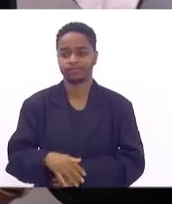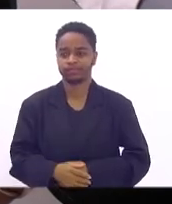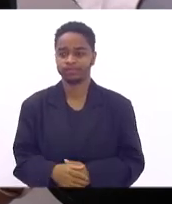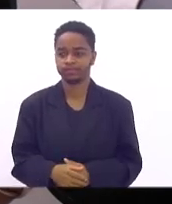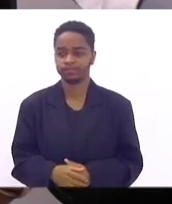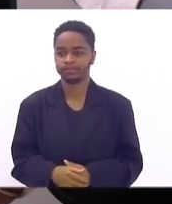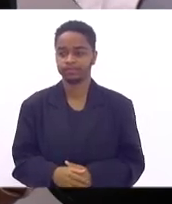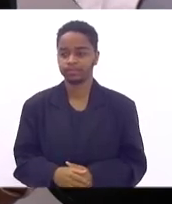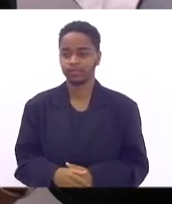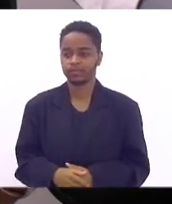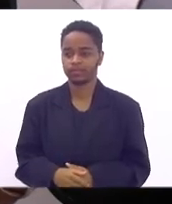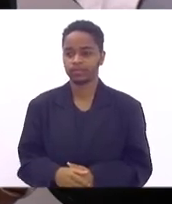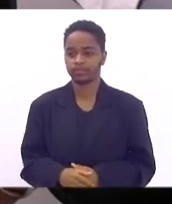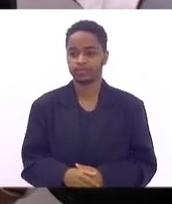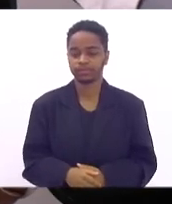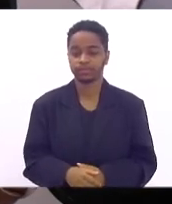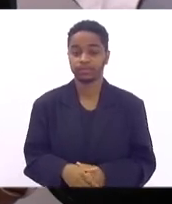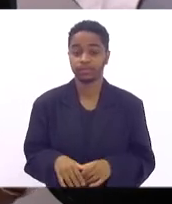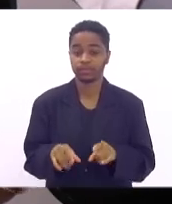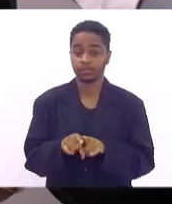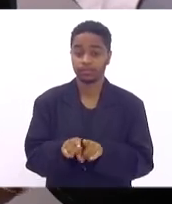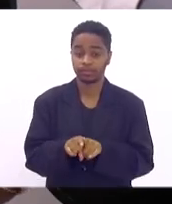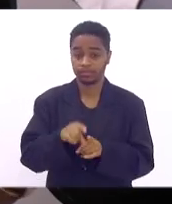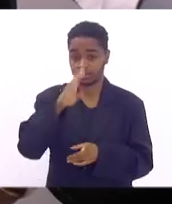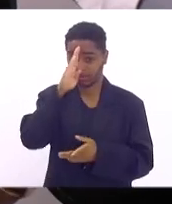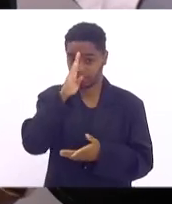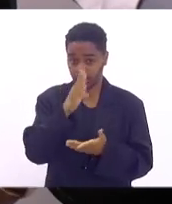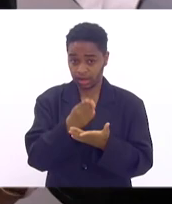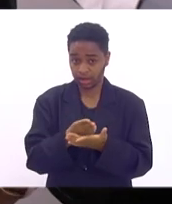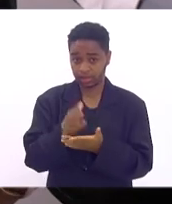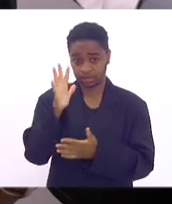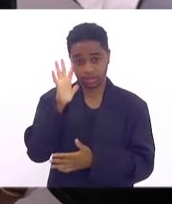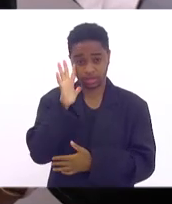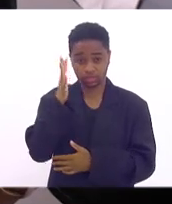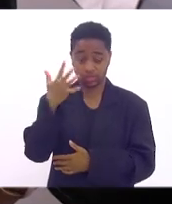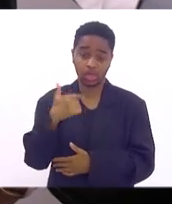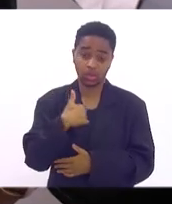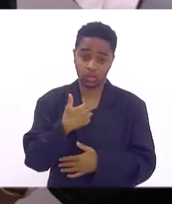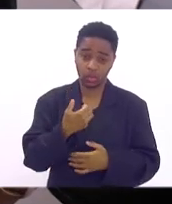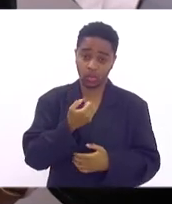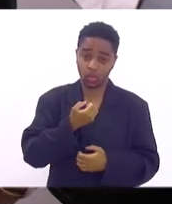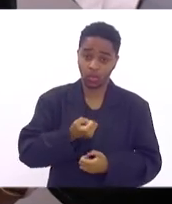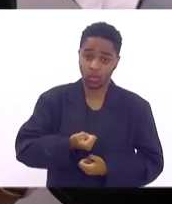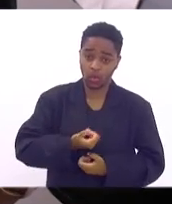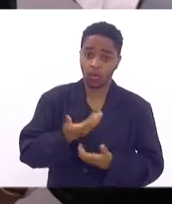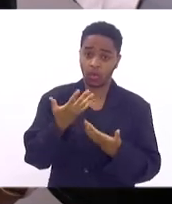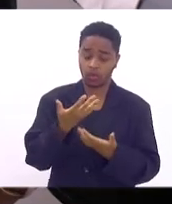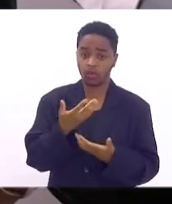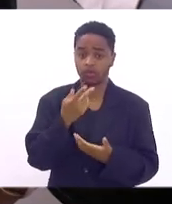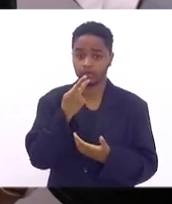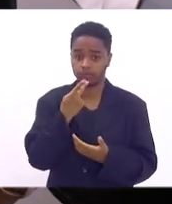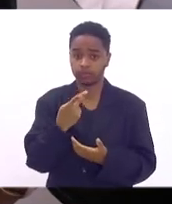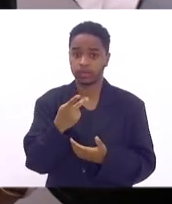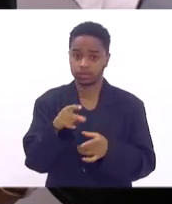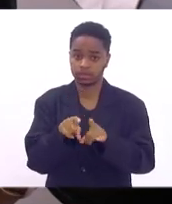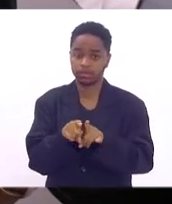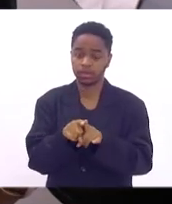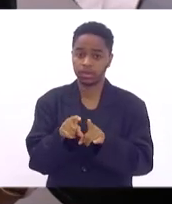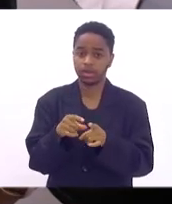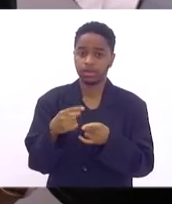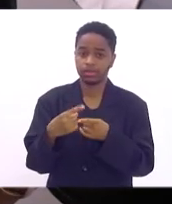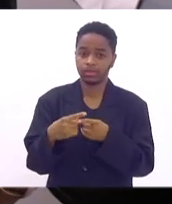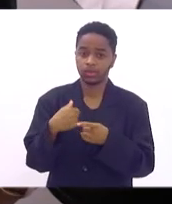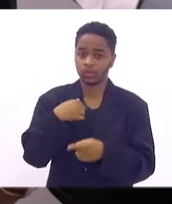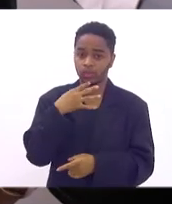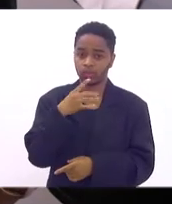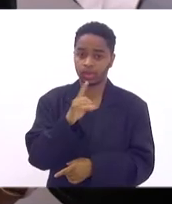É uma descrença na resolutividade, e eu confesso, também por toda a minha ignorância na área, se não